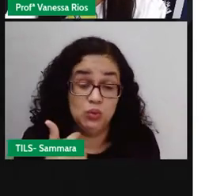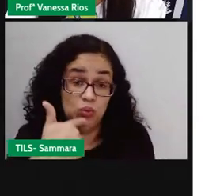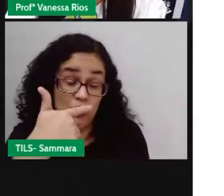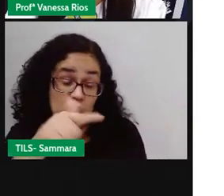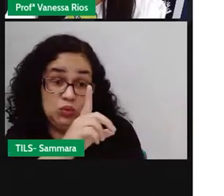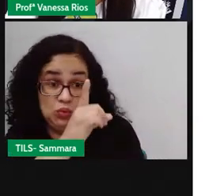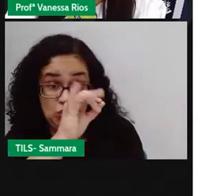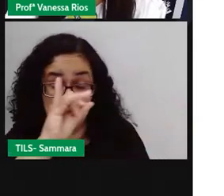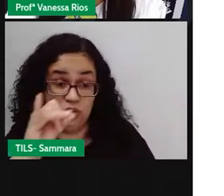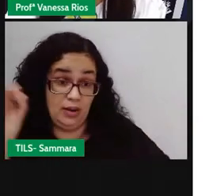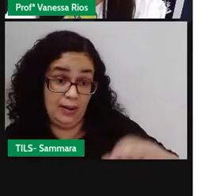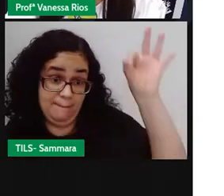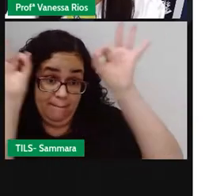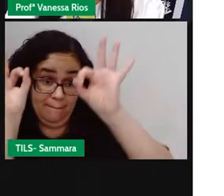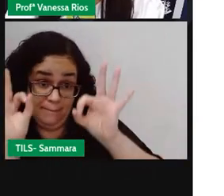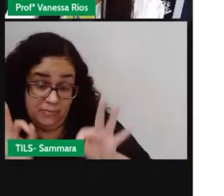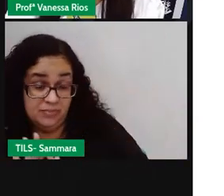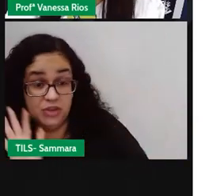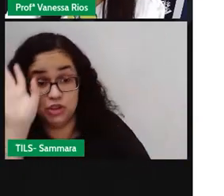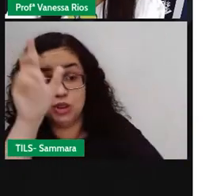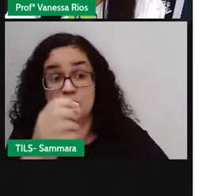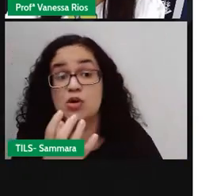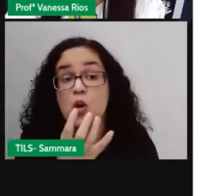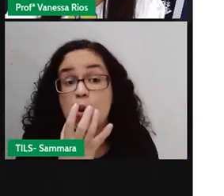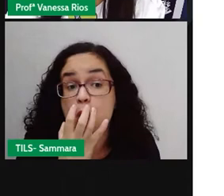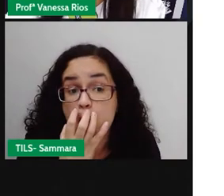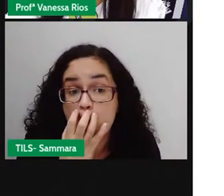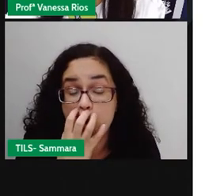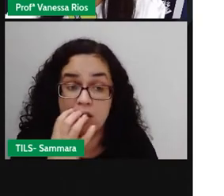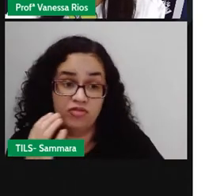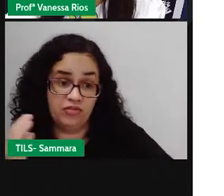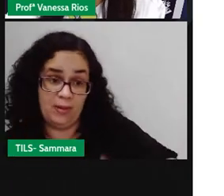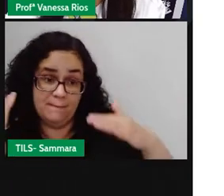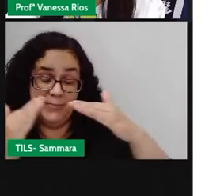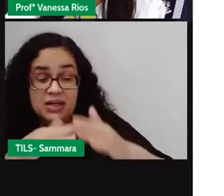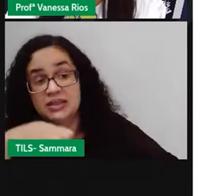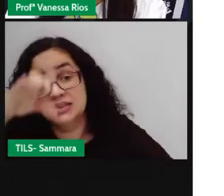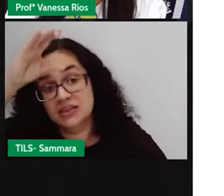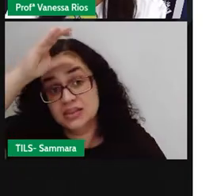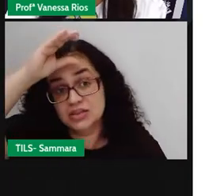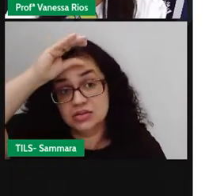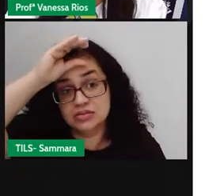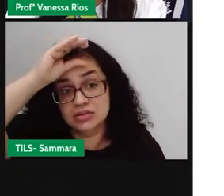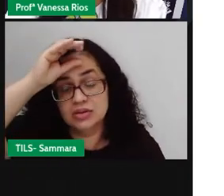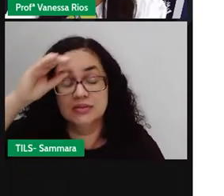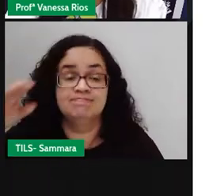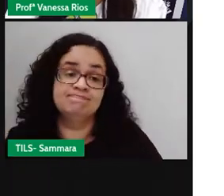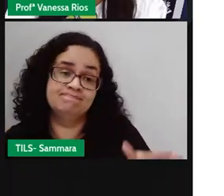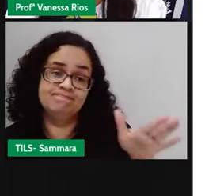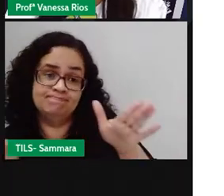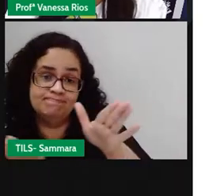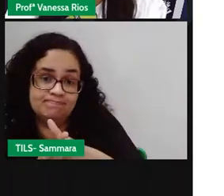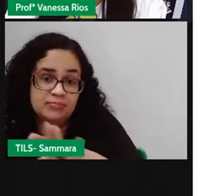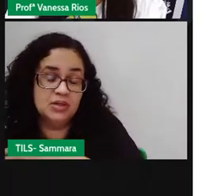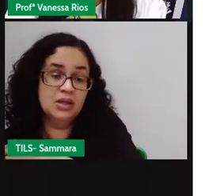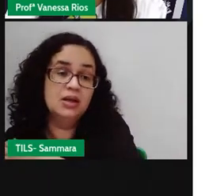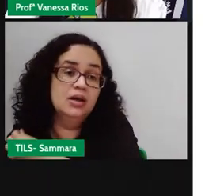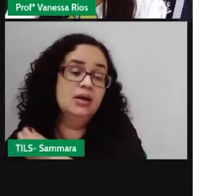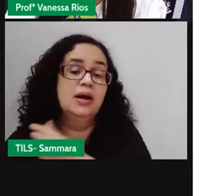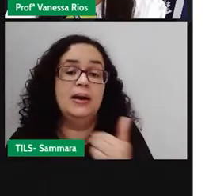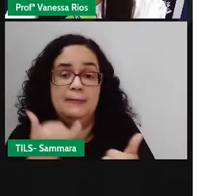outro dia, ela se preparou, chamou o cachorro e foi para a casa da tia. Chegou cedo,